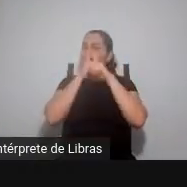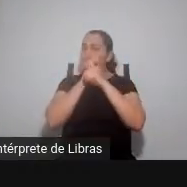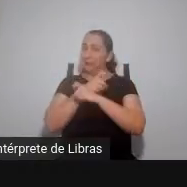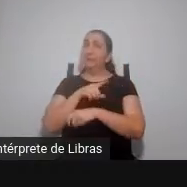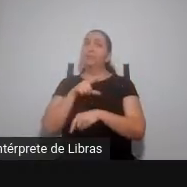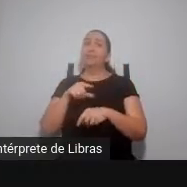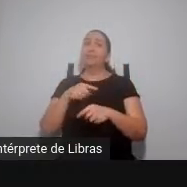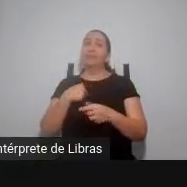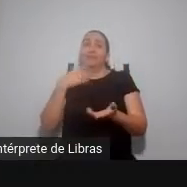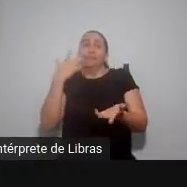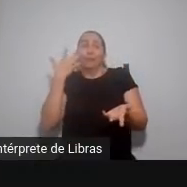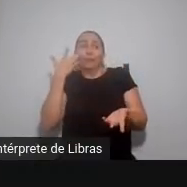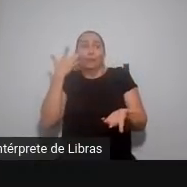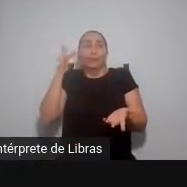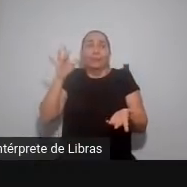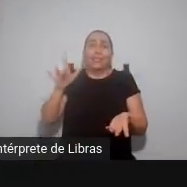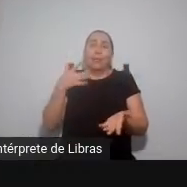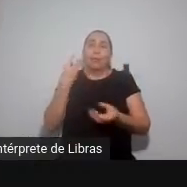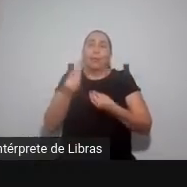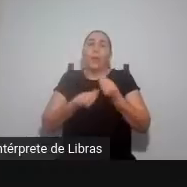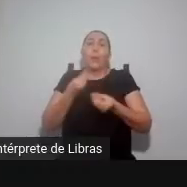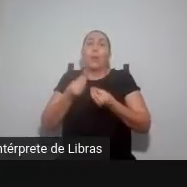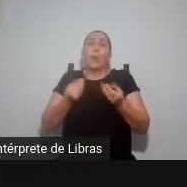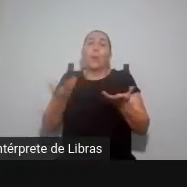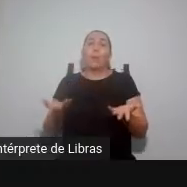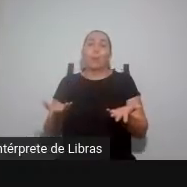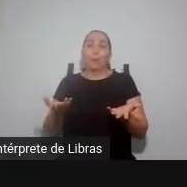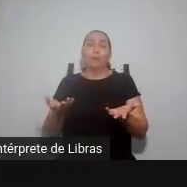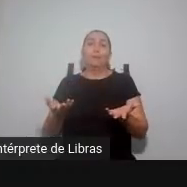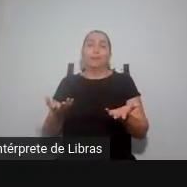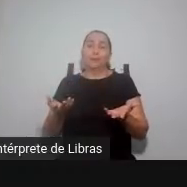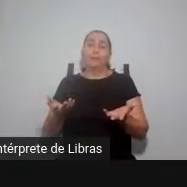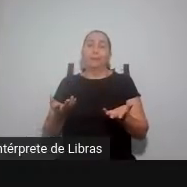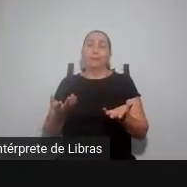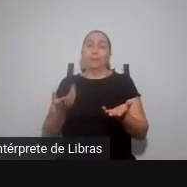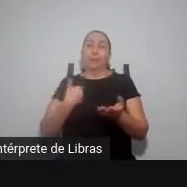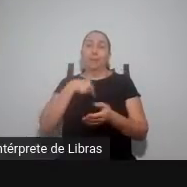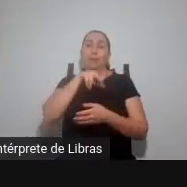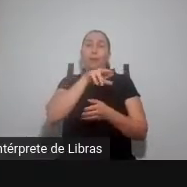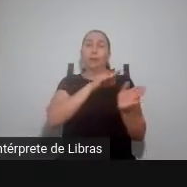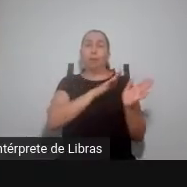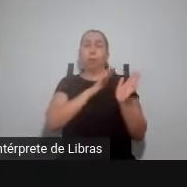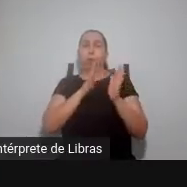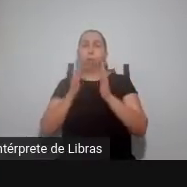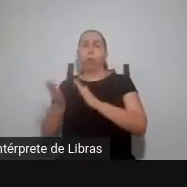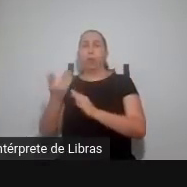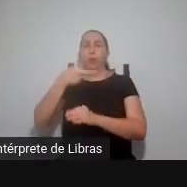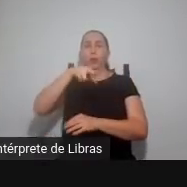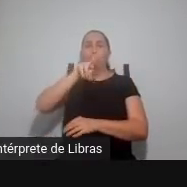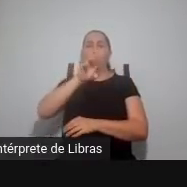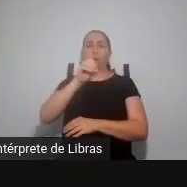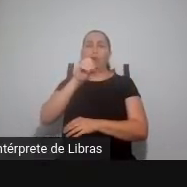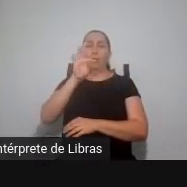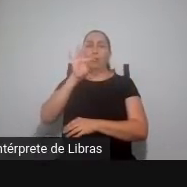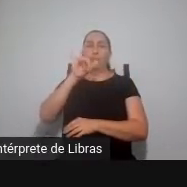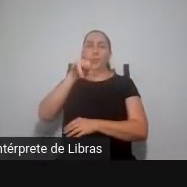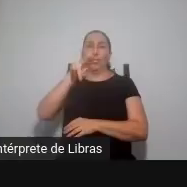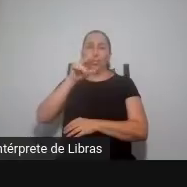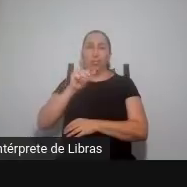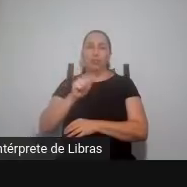isso, quando eu vou poder, enfim. Então, a rotina como elemento não só para que essas crianças possam